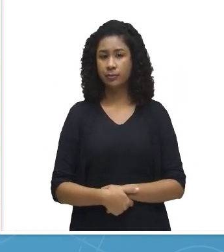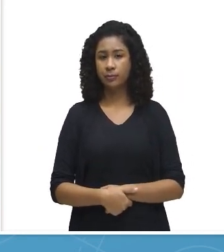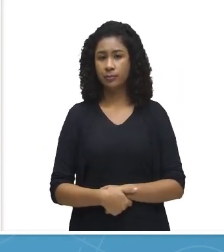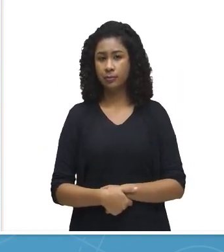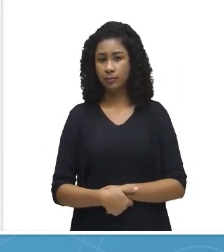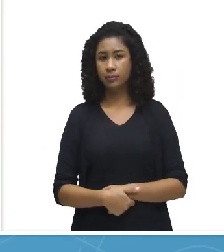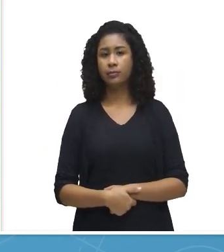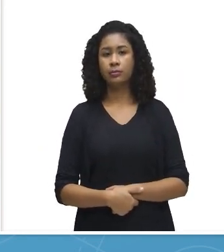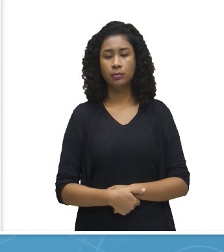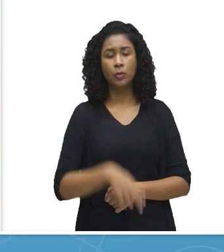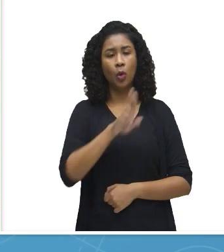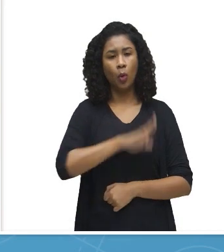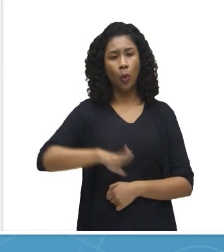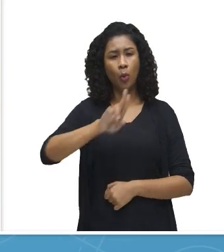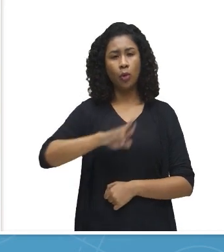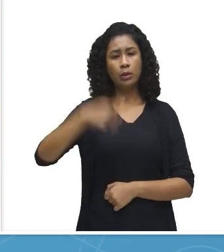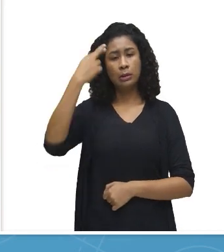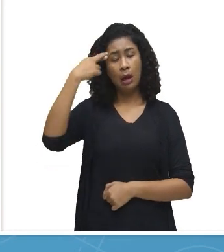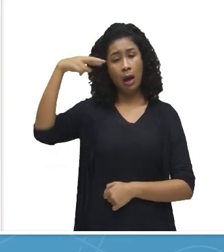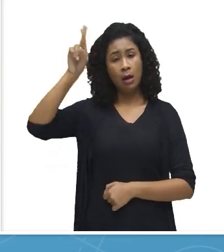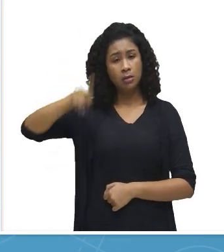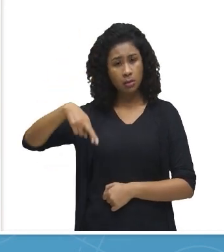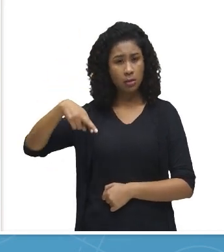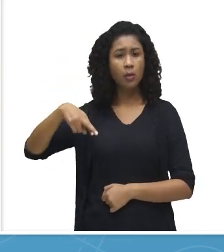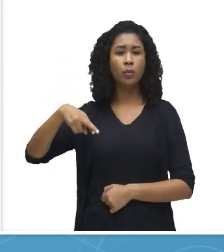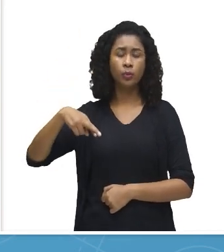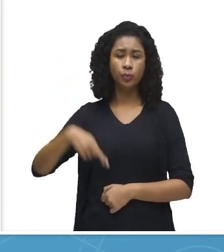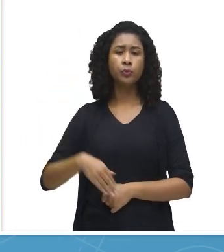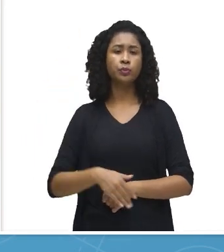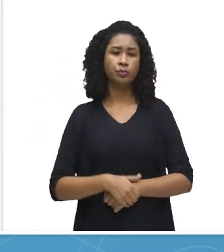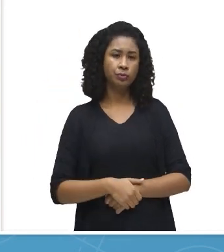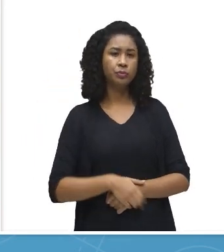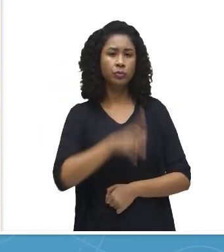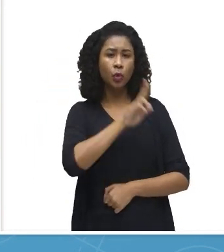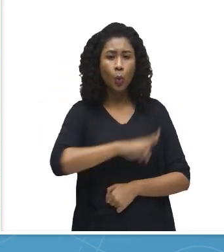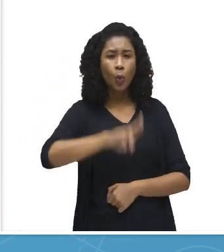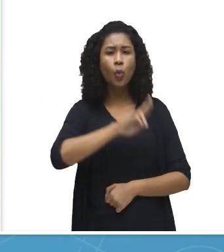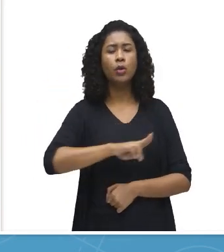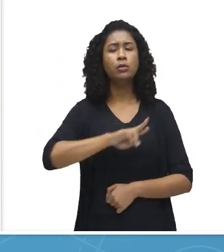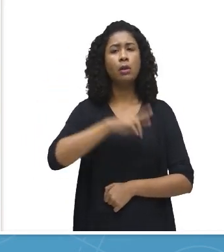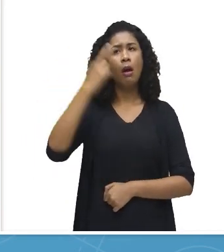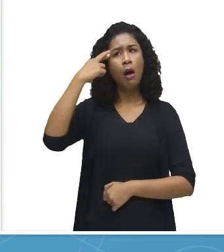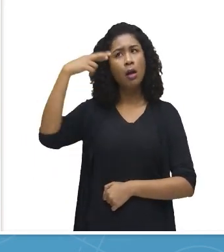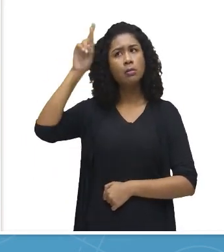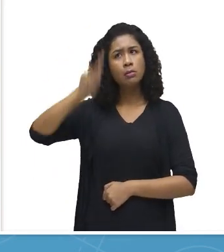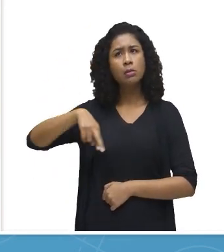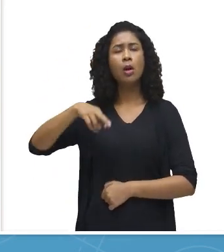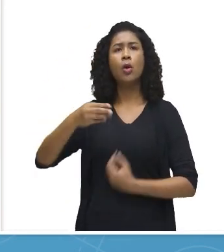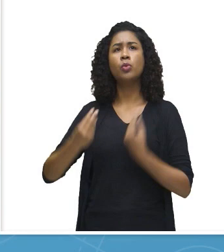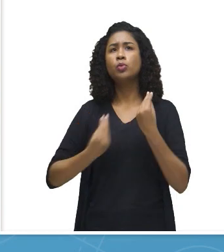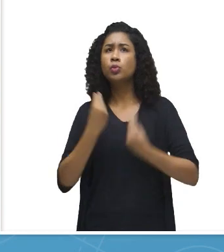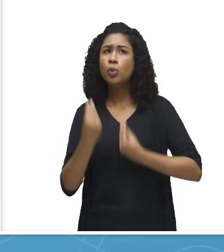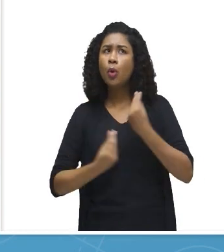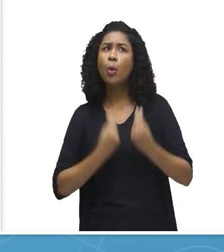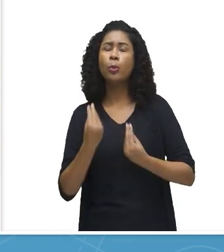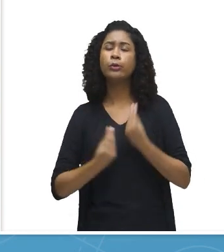ao uso da razão instrumental, ao uso da razão como algo que, de certa